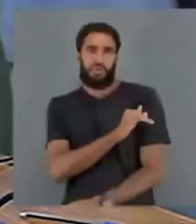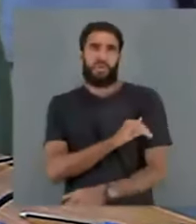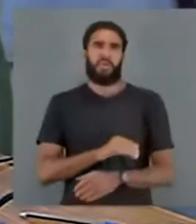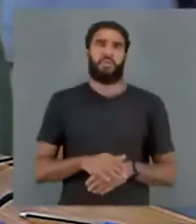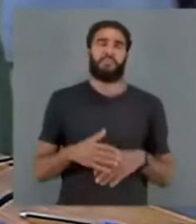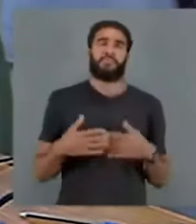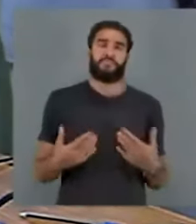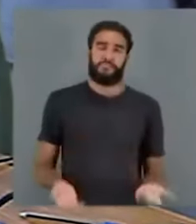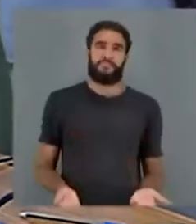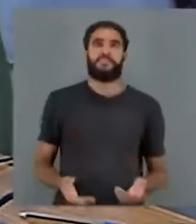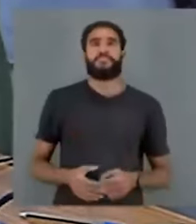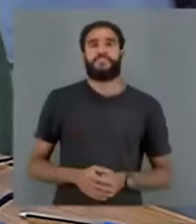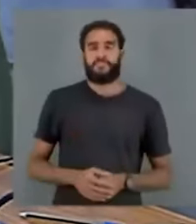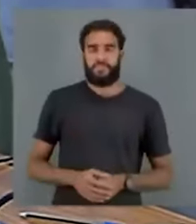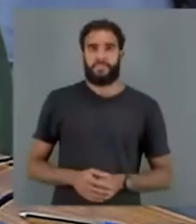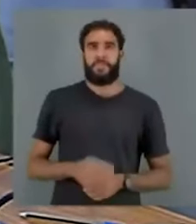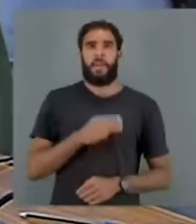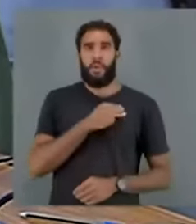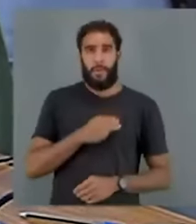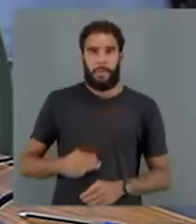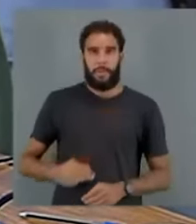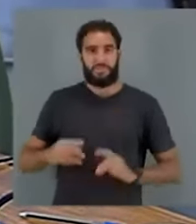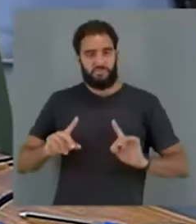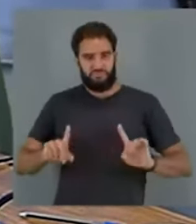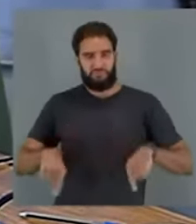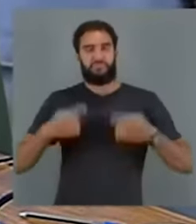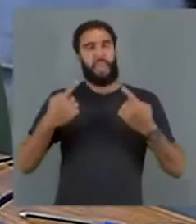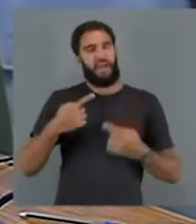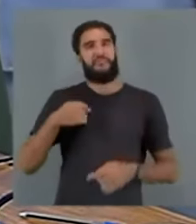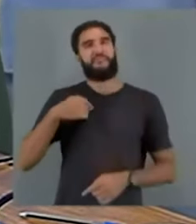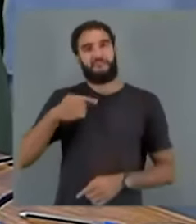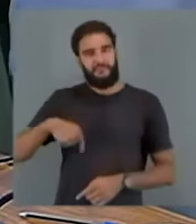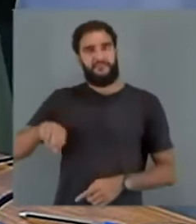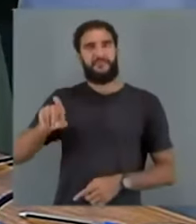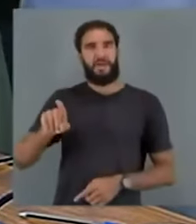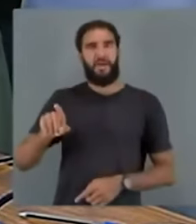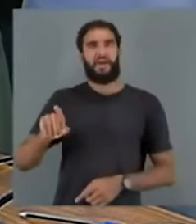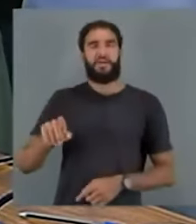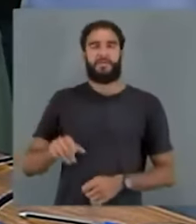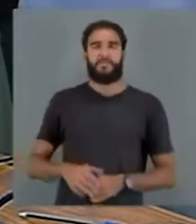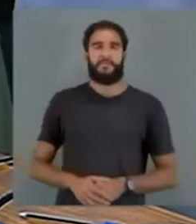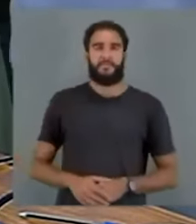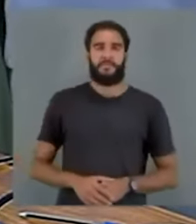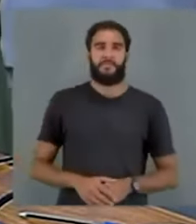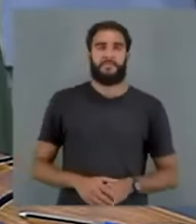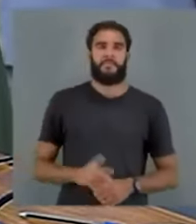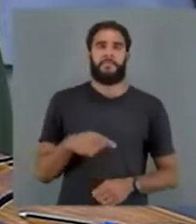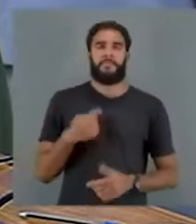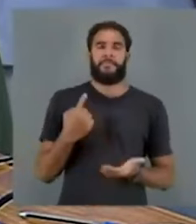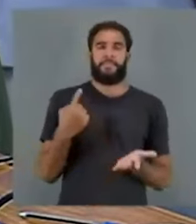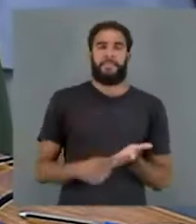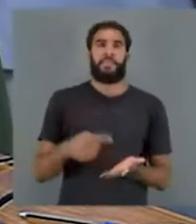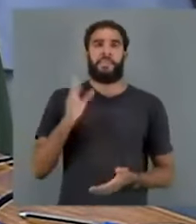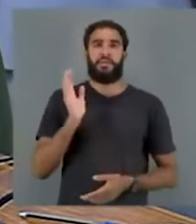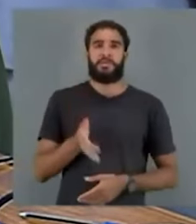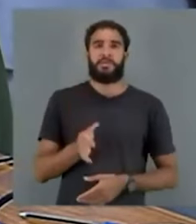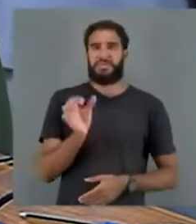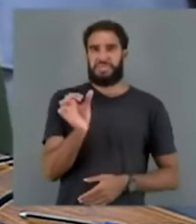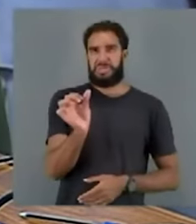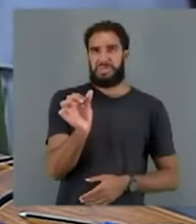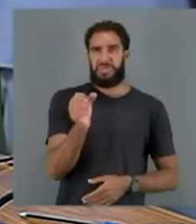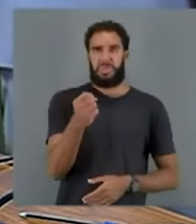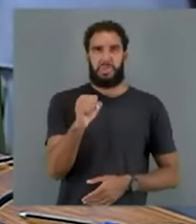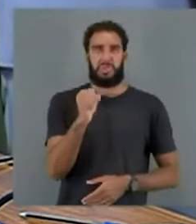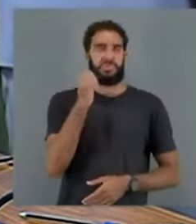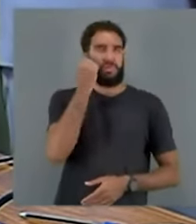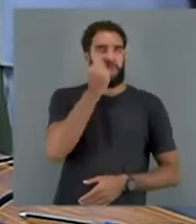ministro topou o desafio topou o desafio nós temos aí confirmada a presença de 6 ou 8 senadores